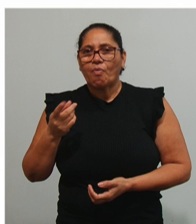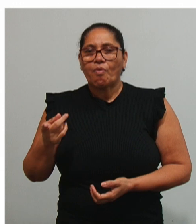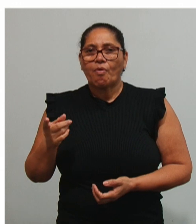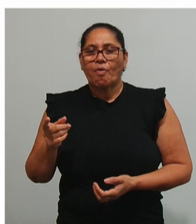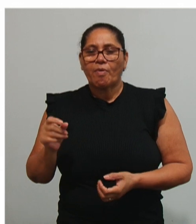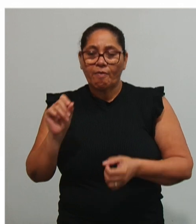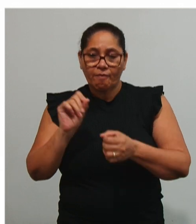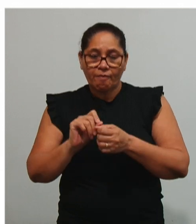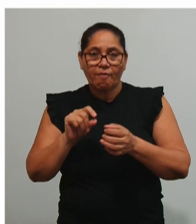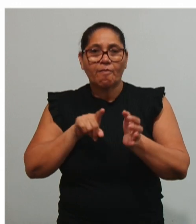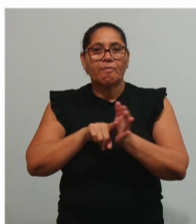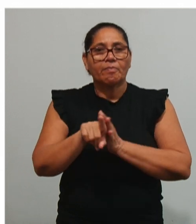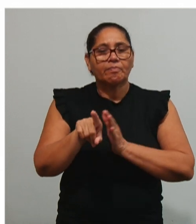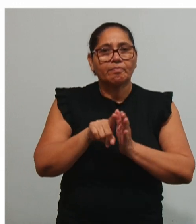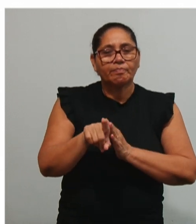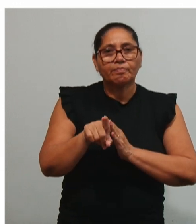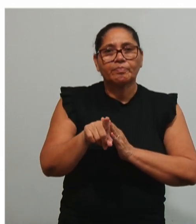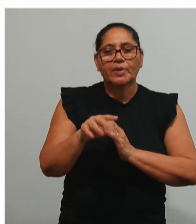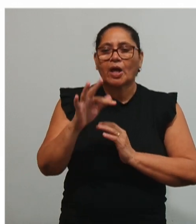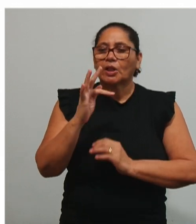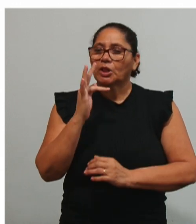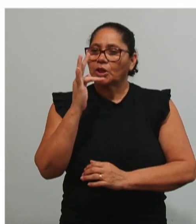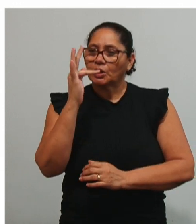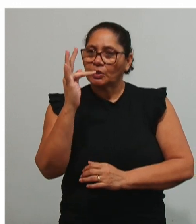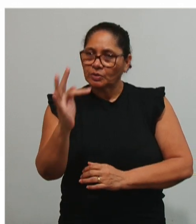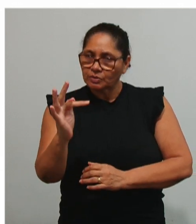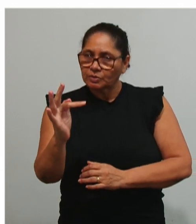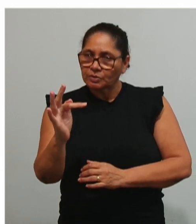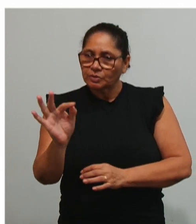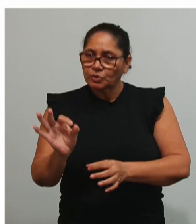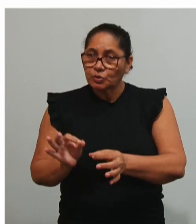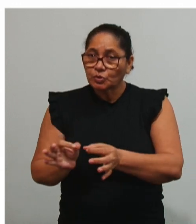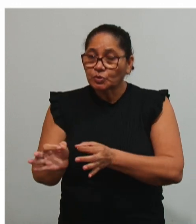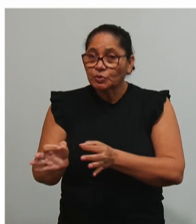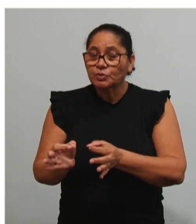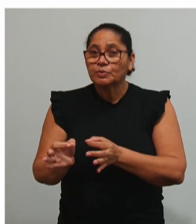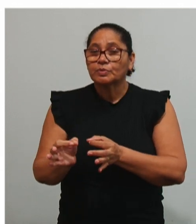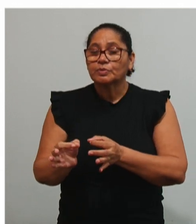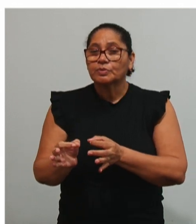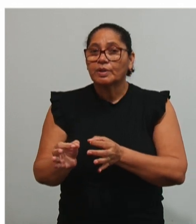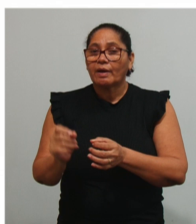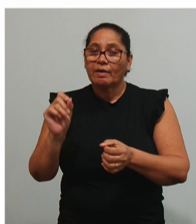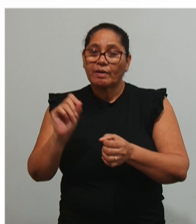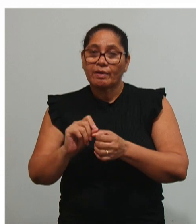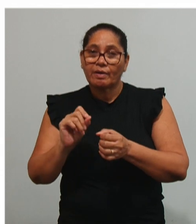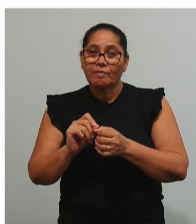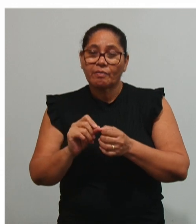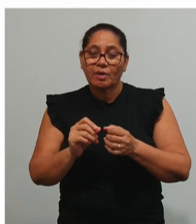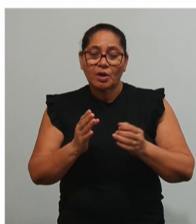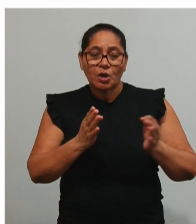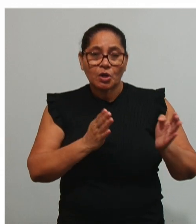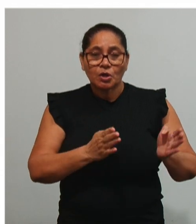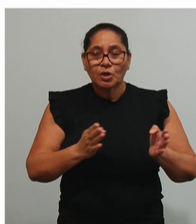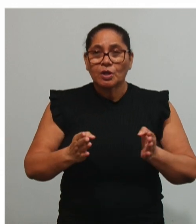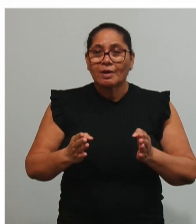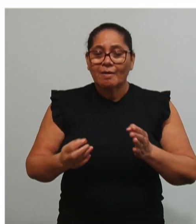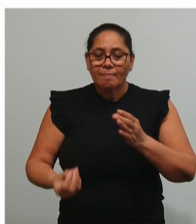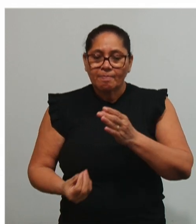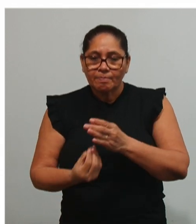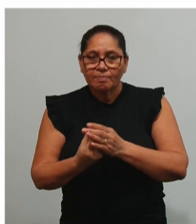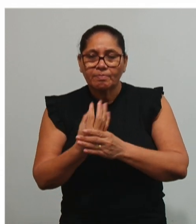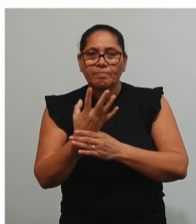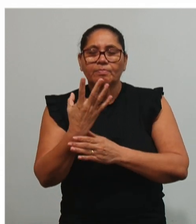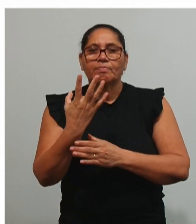a seus poderes de formalização, o planejamento ele se torna o meio de